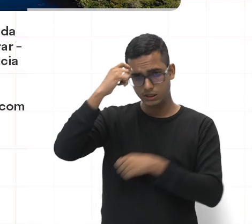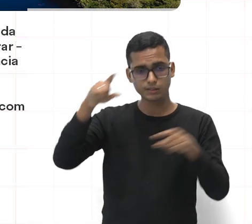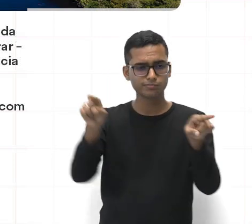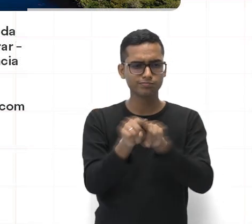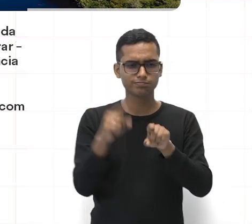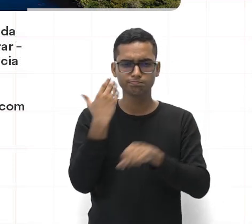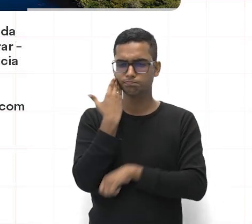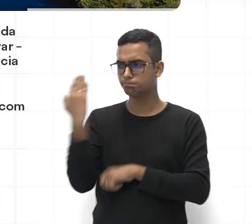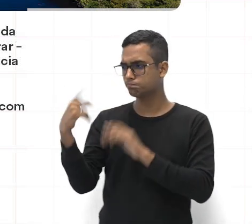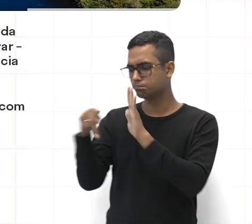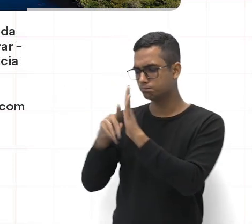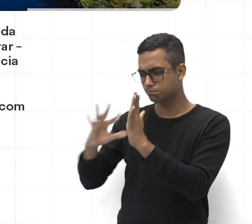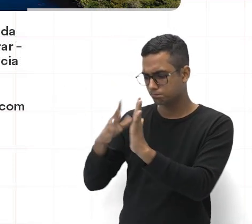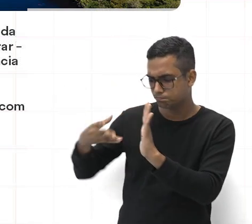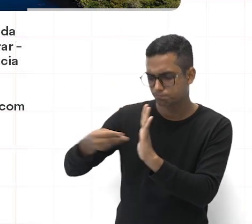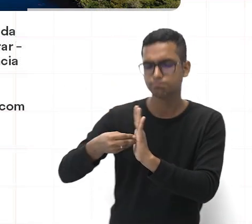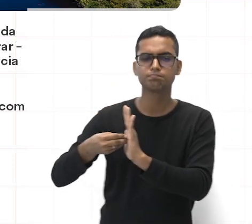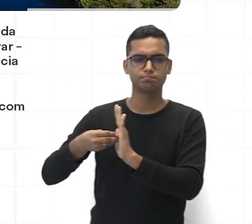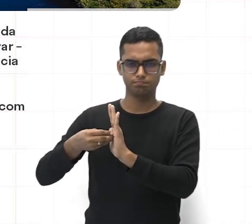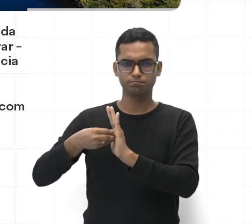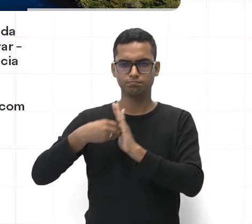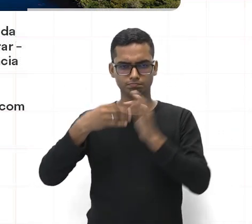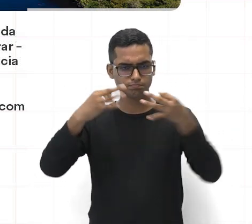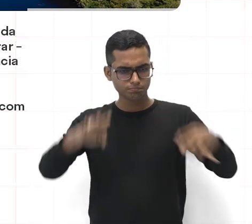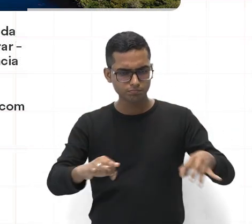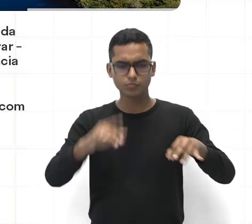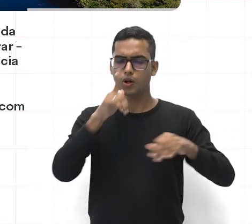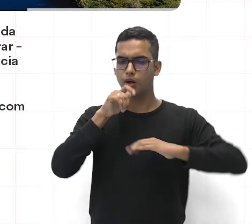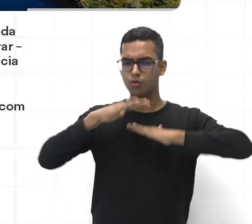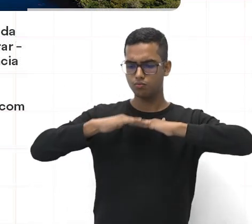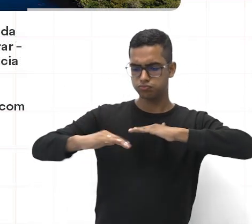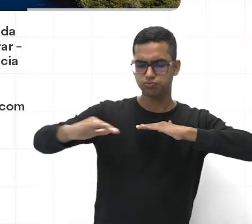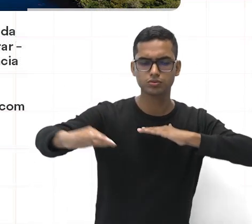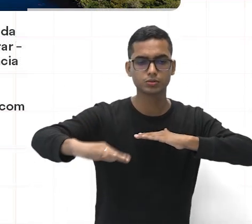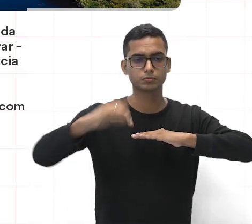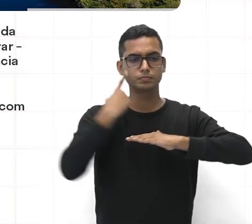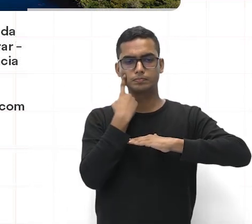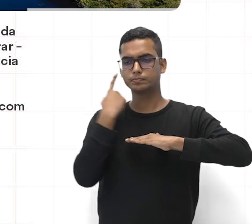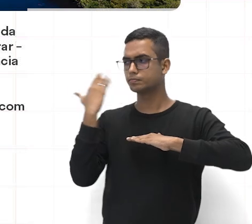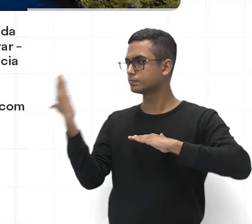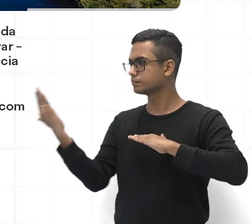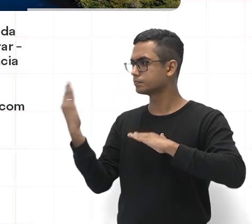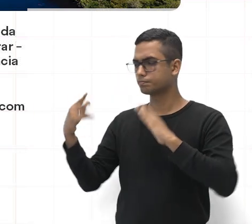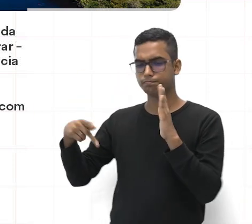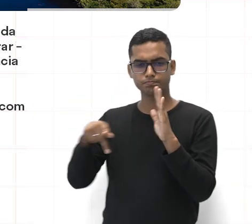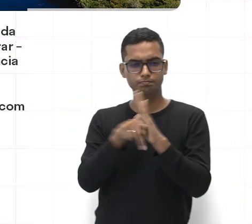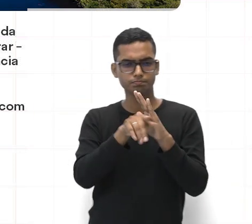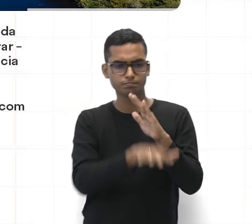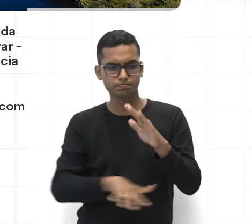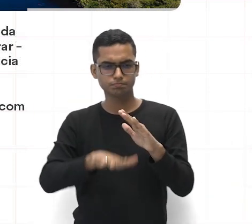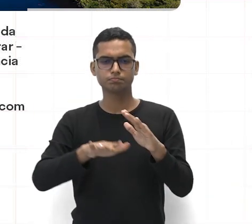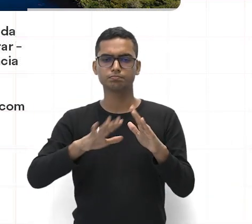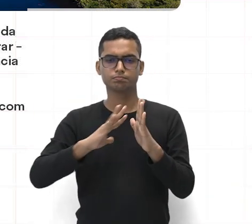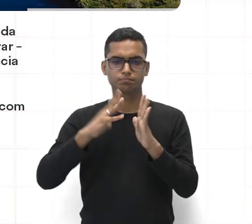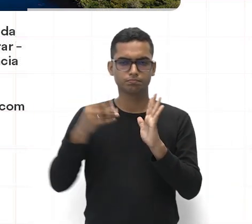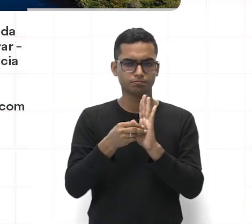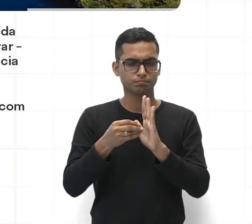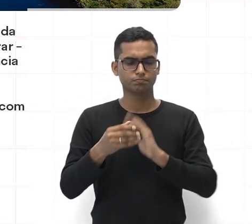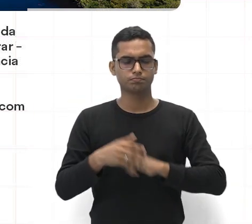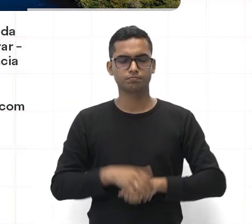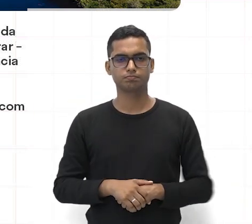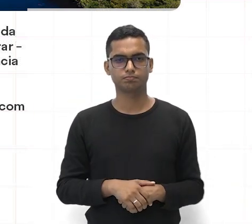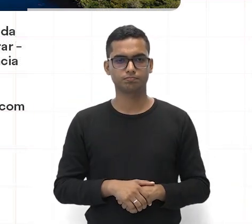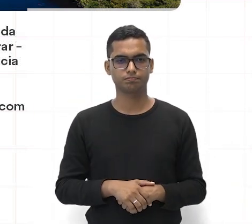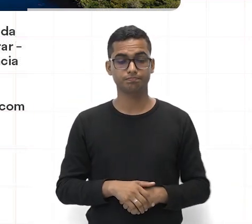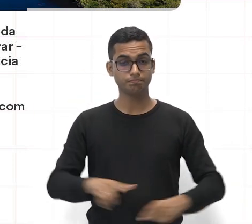aqui na Amazônia, né, que é um rio de planície ali percorrendo a nossa planície amazônica.